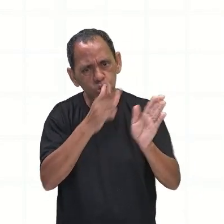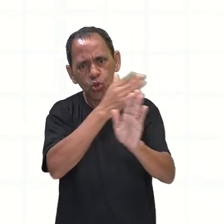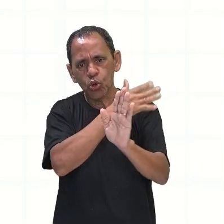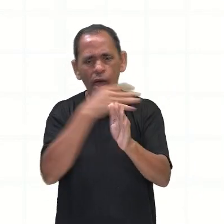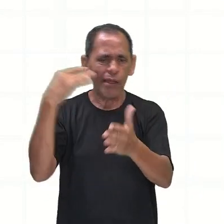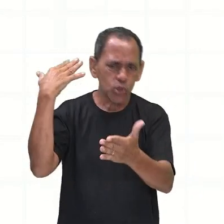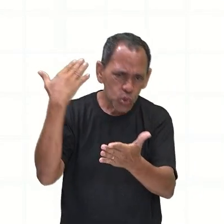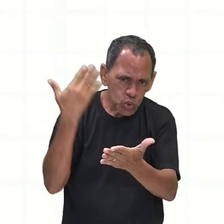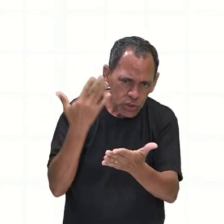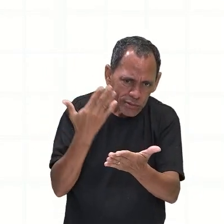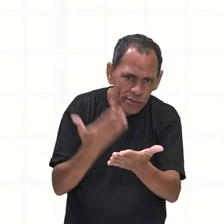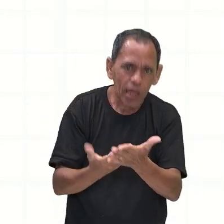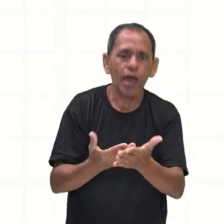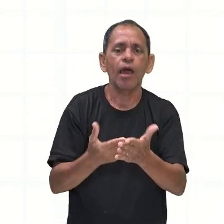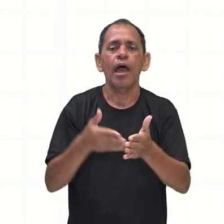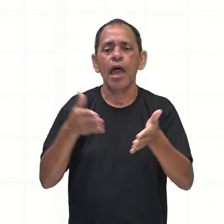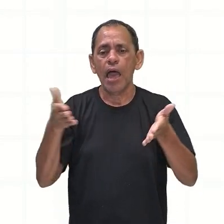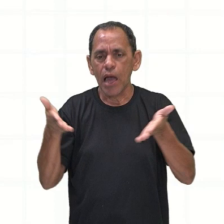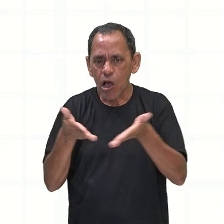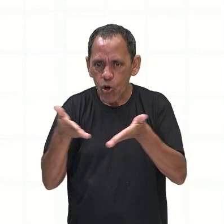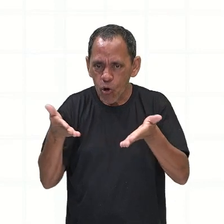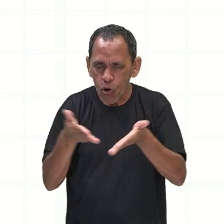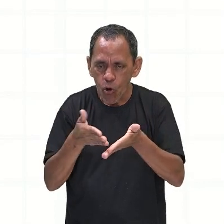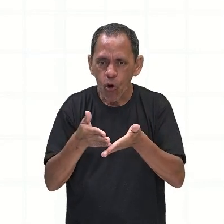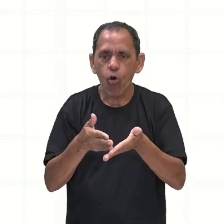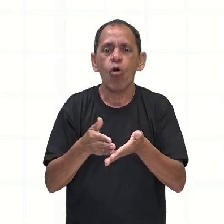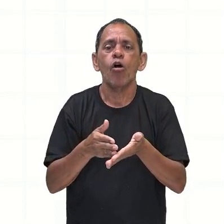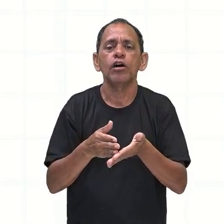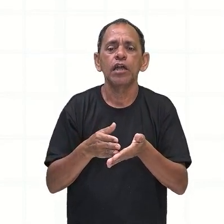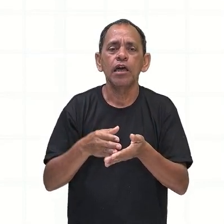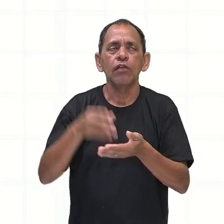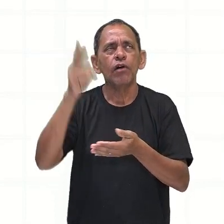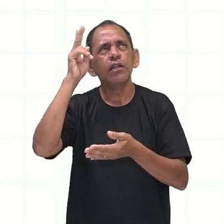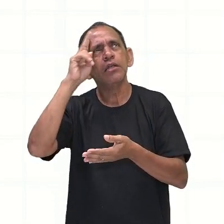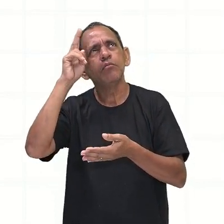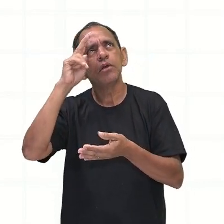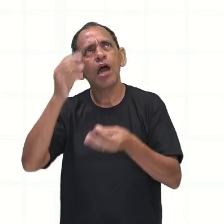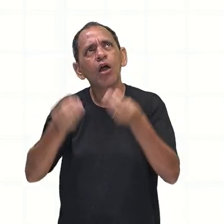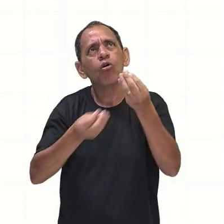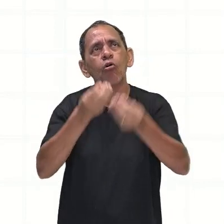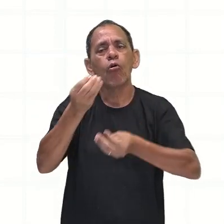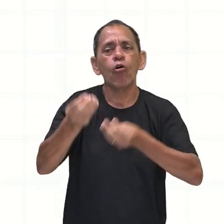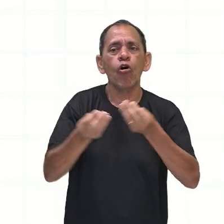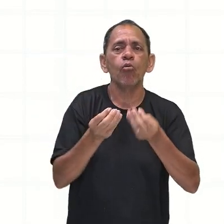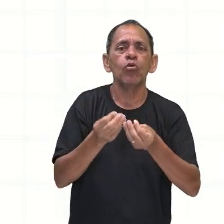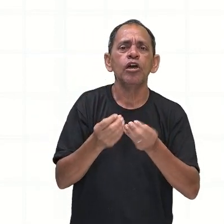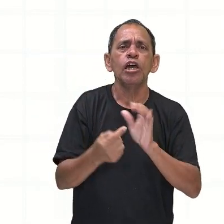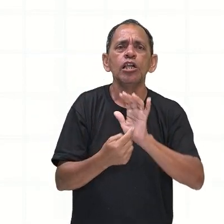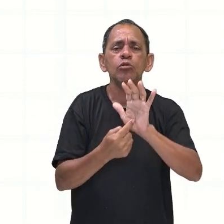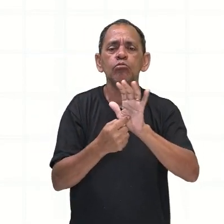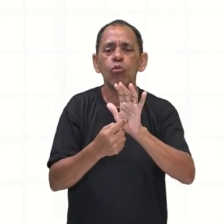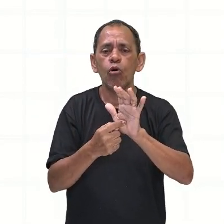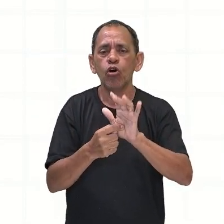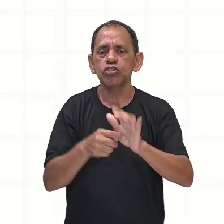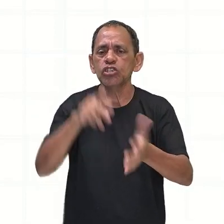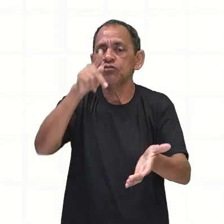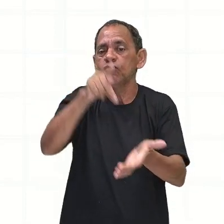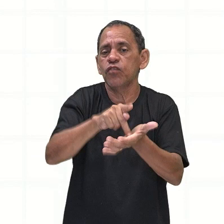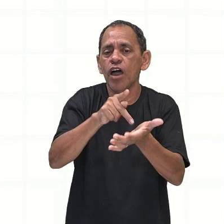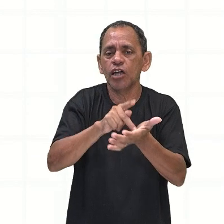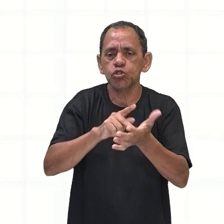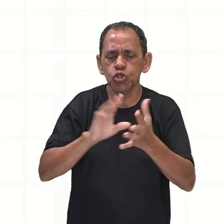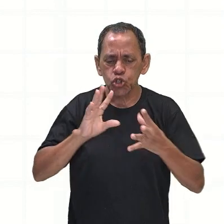e plantações, ok? Então, percebo que esse aposto retoma exatamente